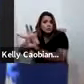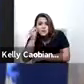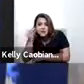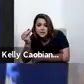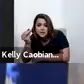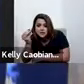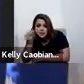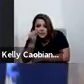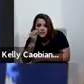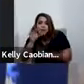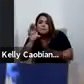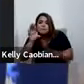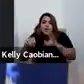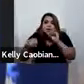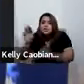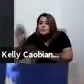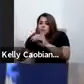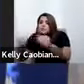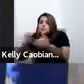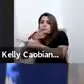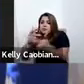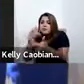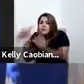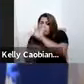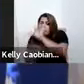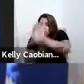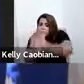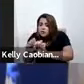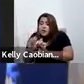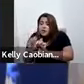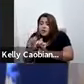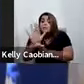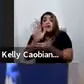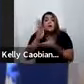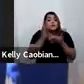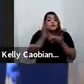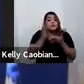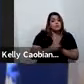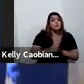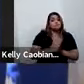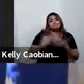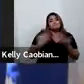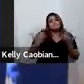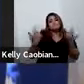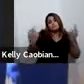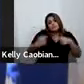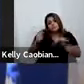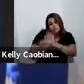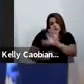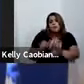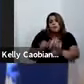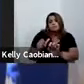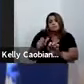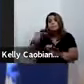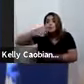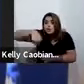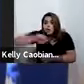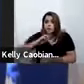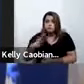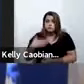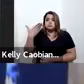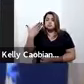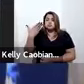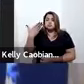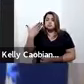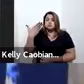coisas, é evidente que algumas coisas foram sendo rechaçadas. Fomos pegos pela pandemia, realmente